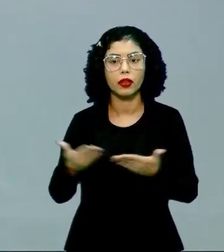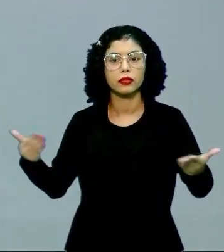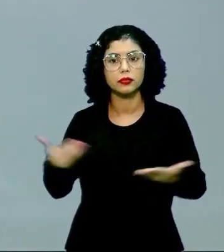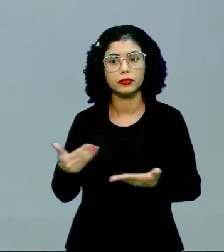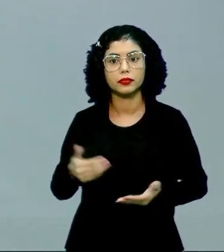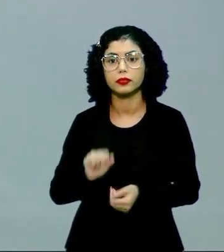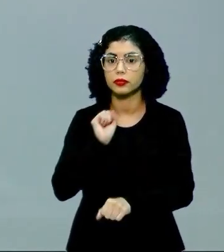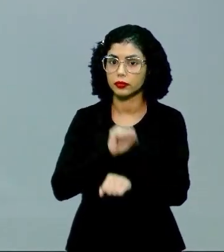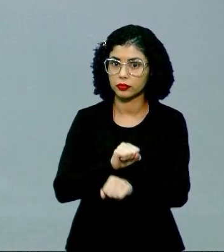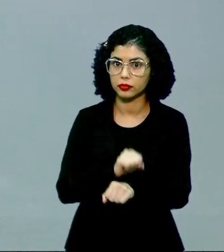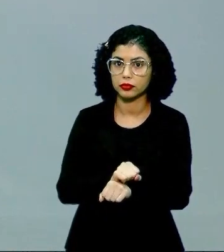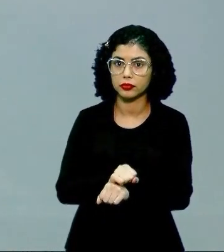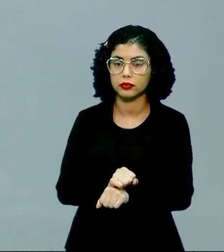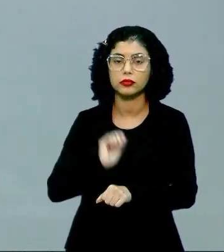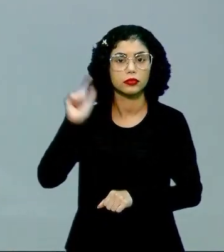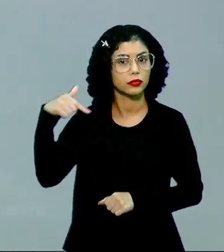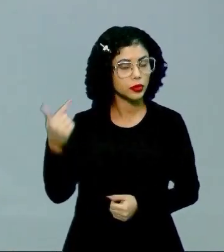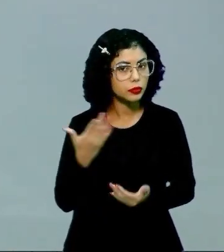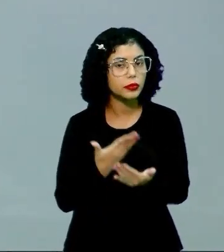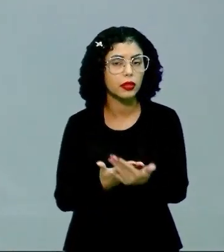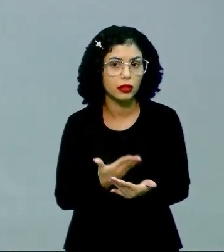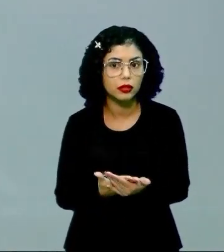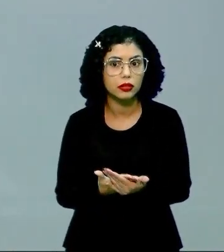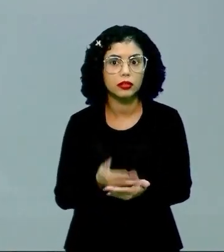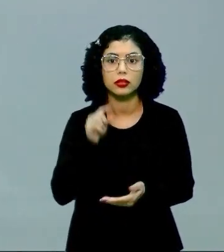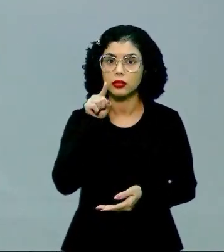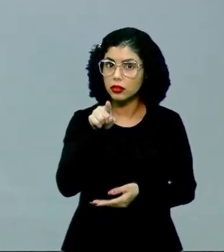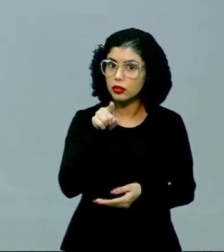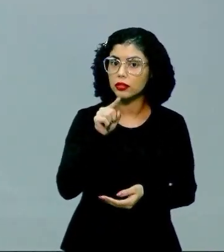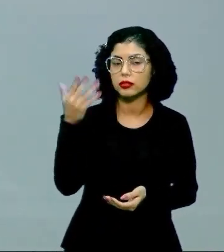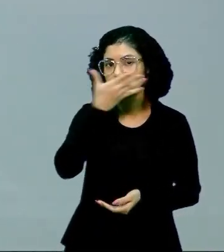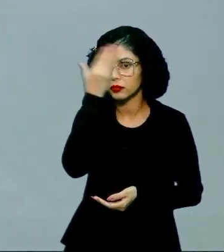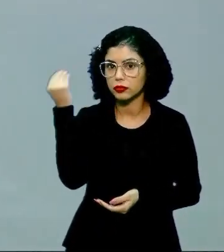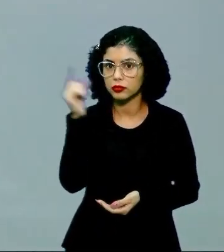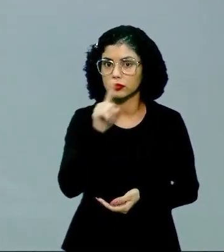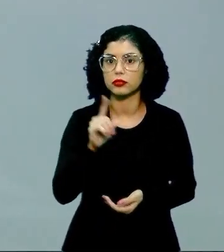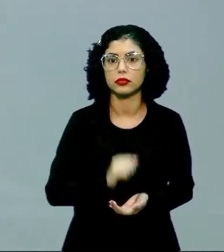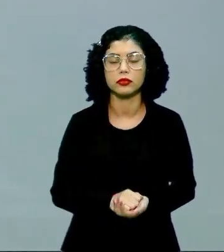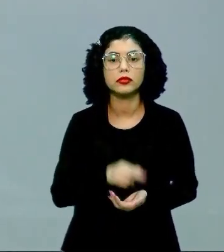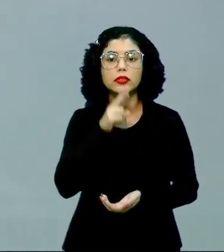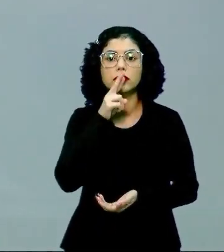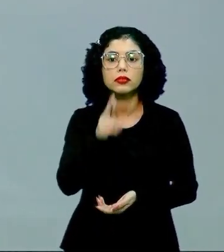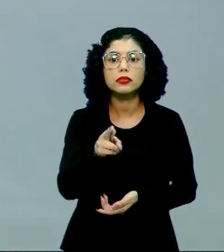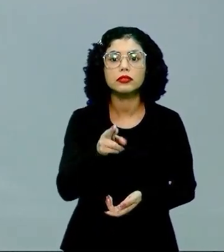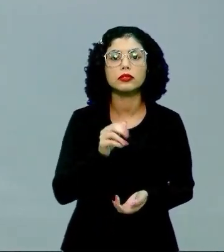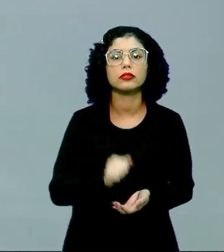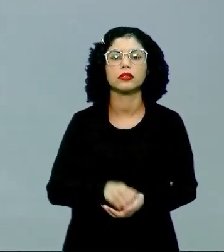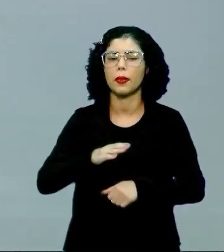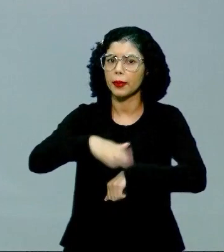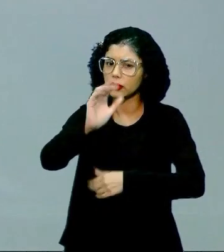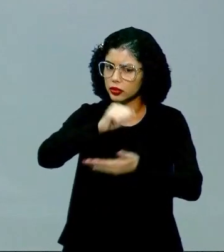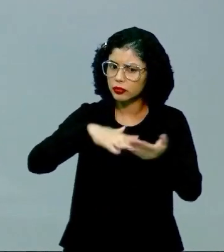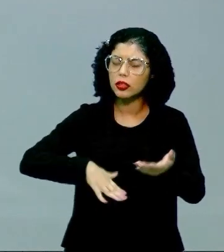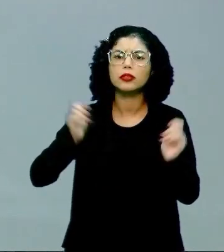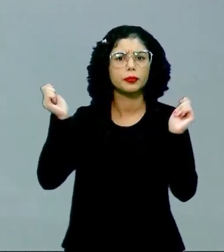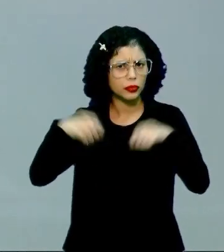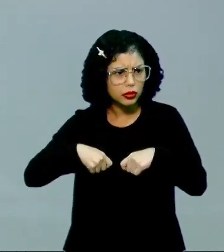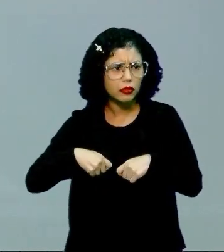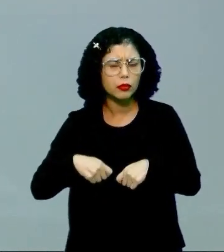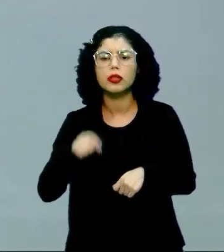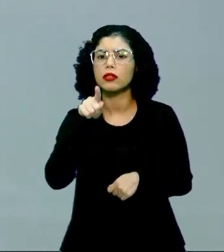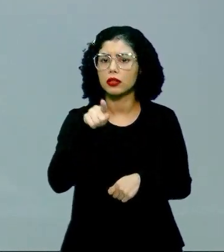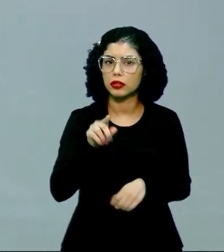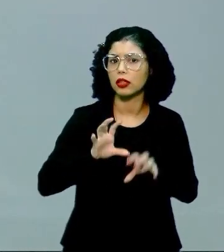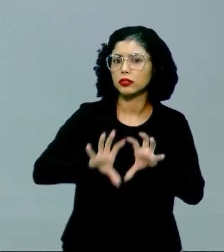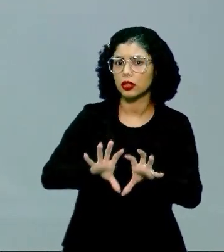hoje espero vocês na nossa próxima aula e não esqueçam Resolva o máximo de questões possível para que